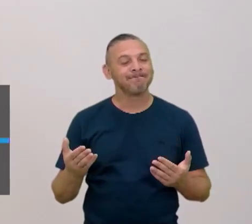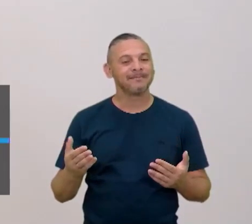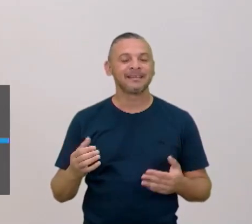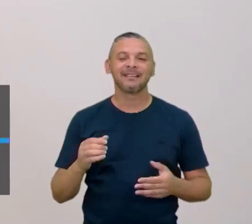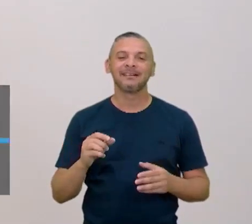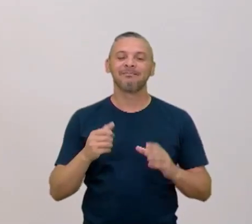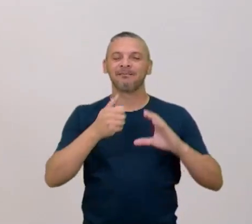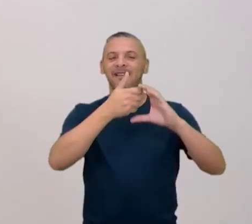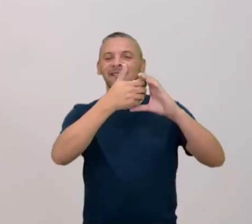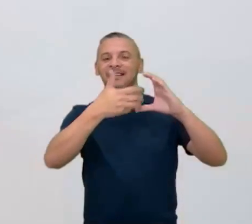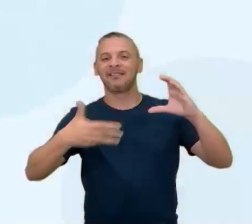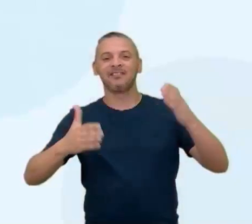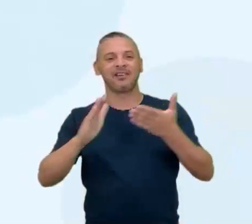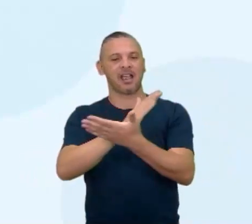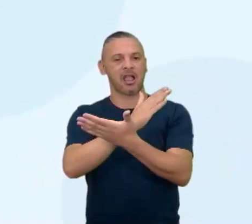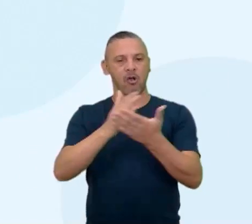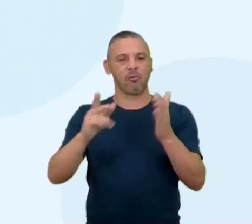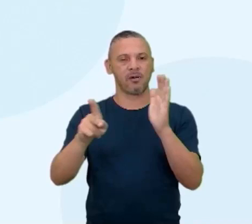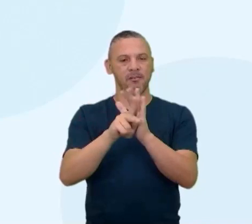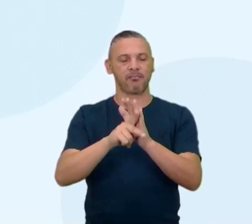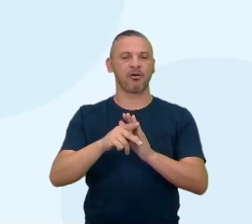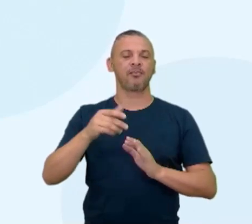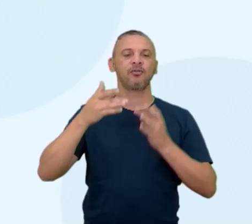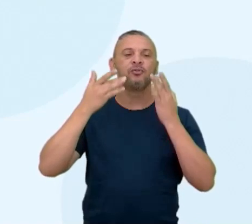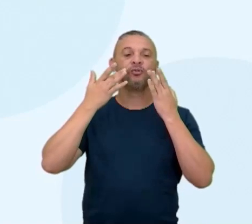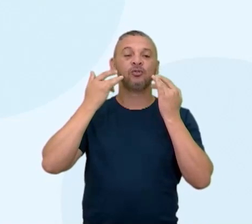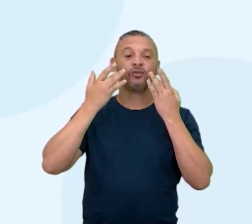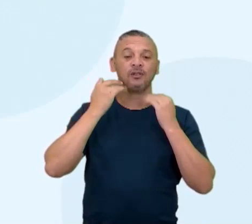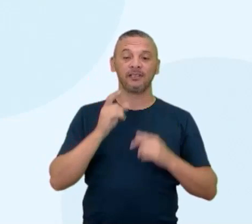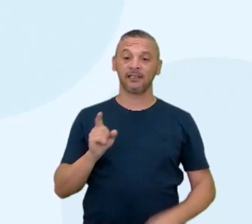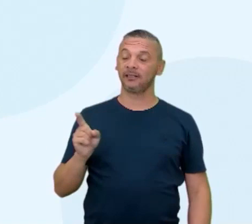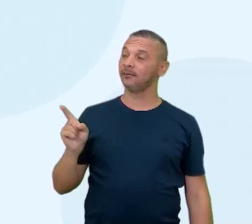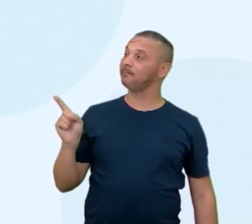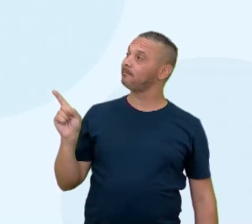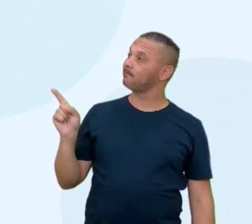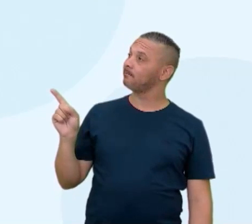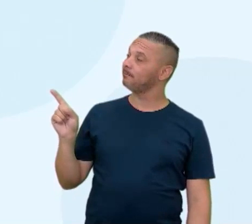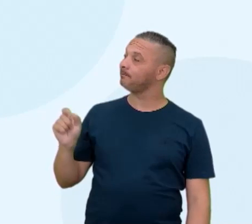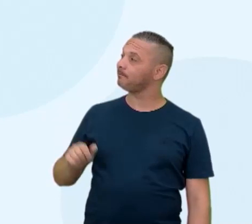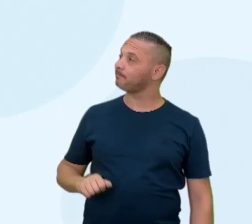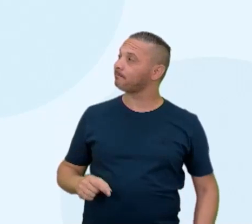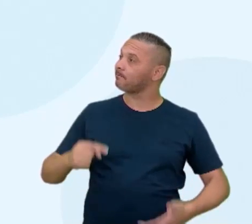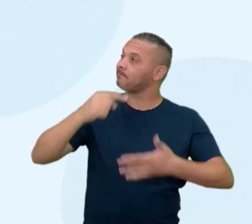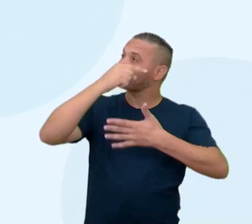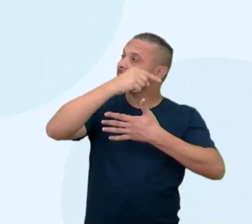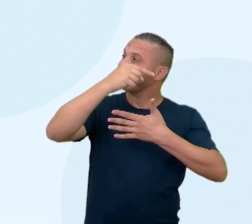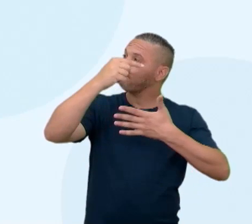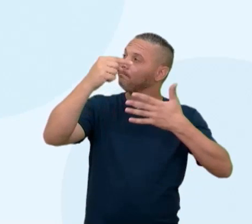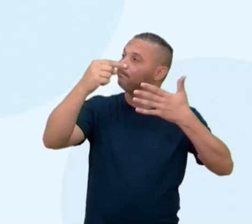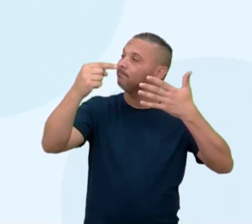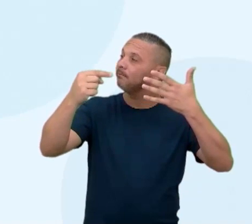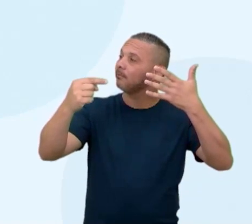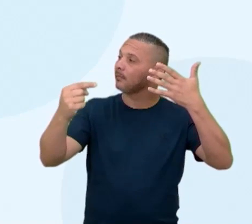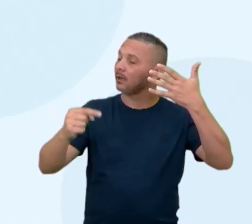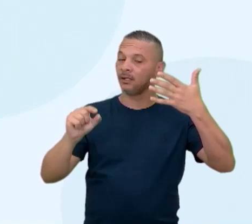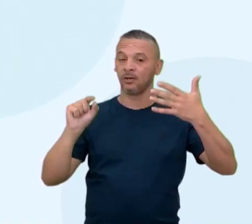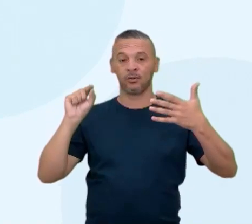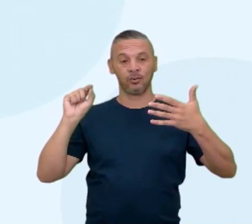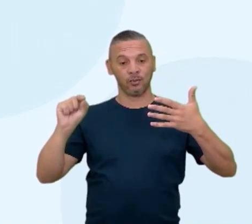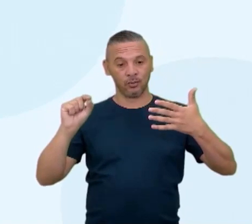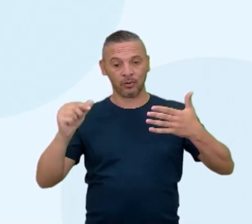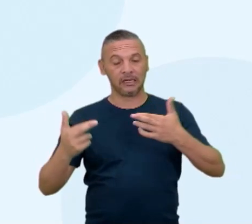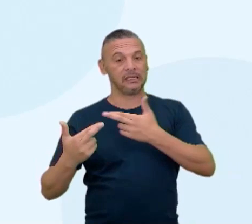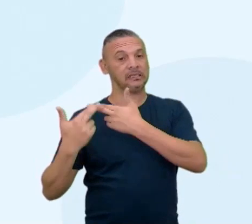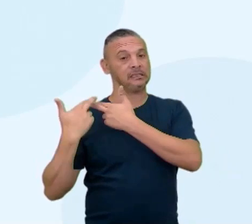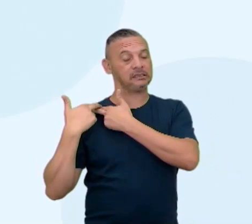alguns elementos aí do teatro. Então, o professor vai falar um pouquinho sobre cada um deles, qual o universo, como que funciona, o